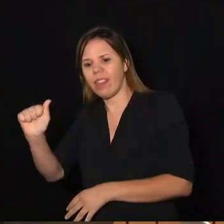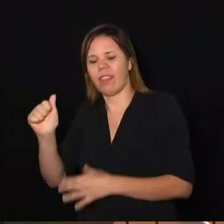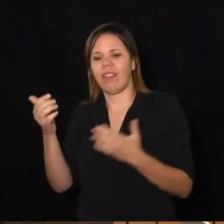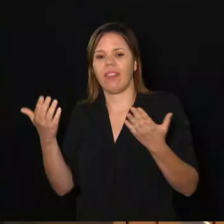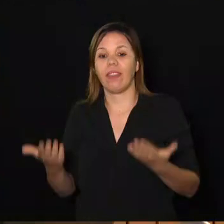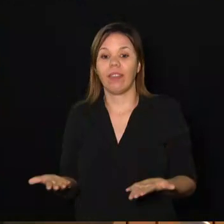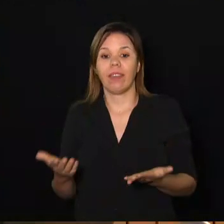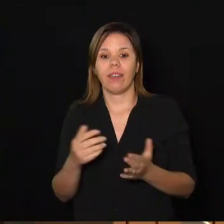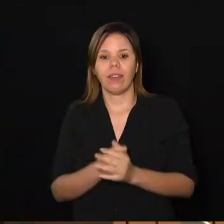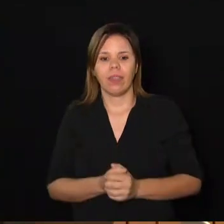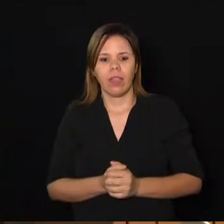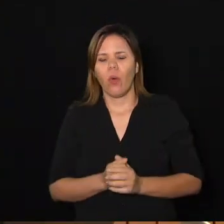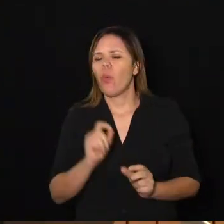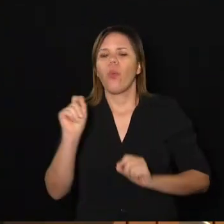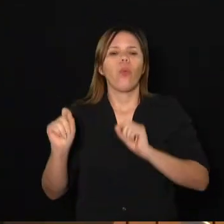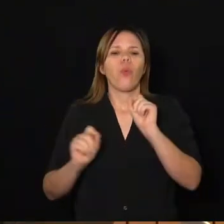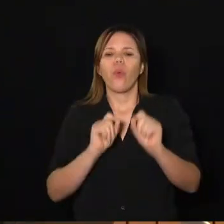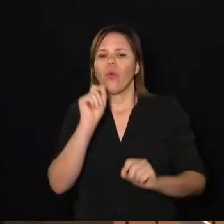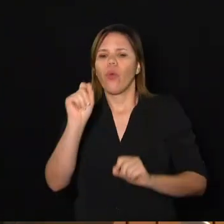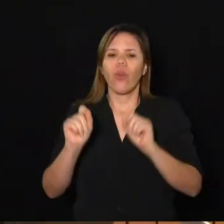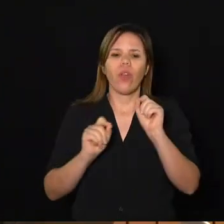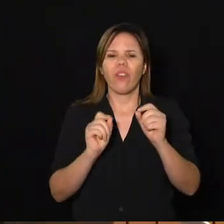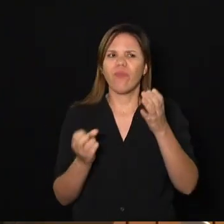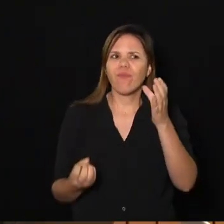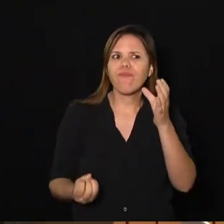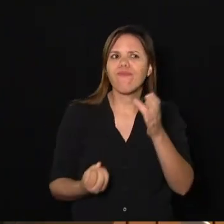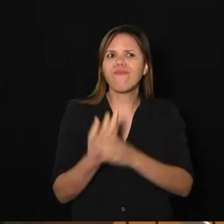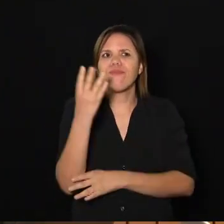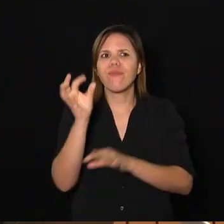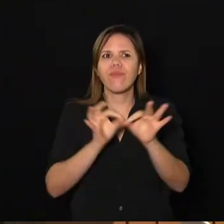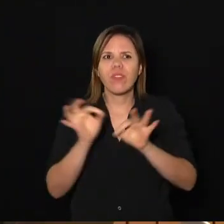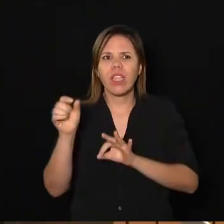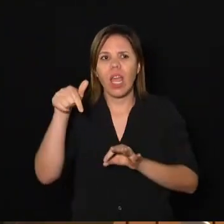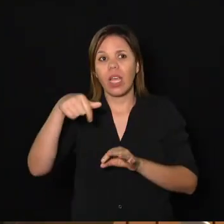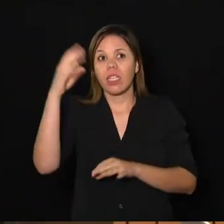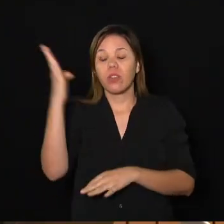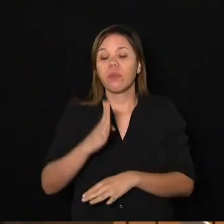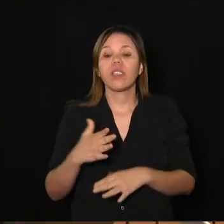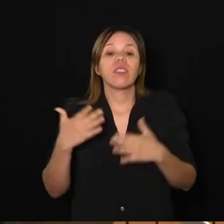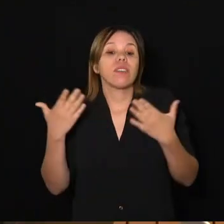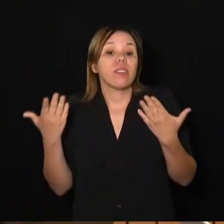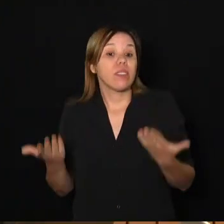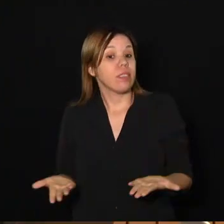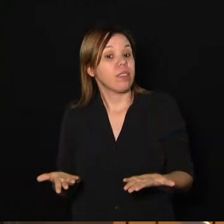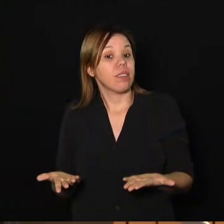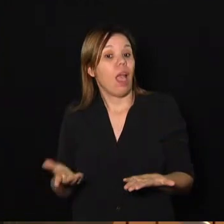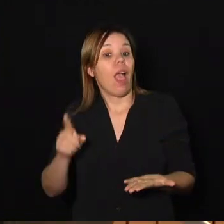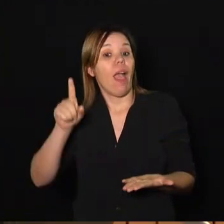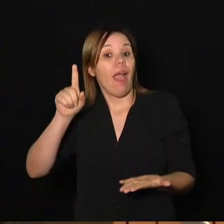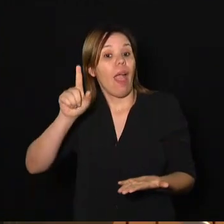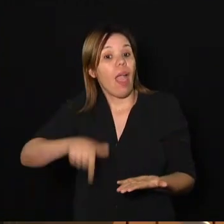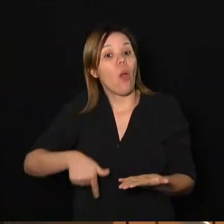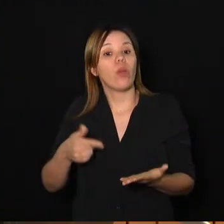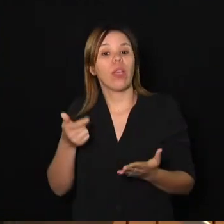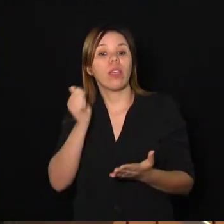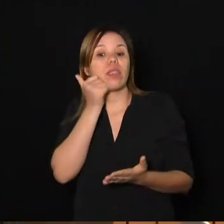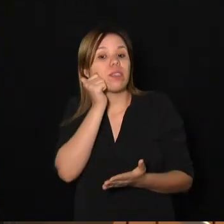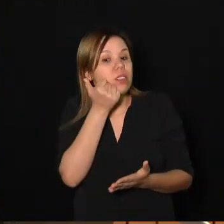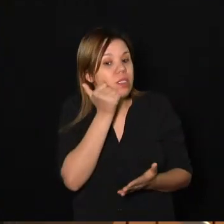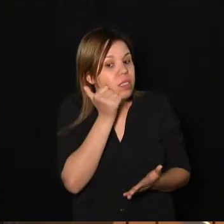que a optometria foi inventada ou foi criada no Brasil a optometria é uma ciência